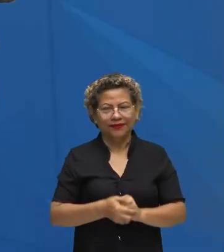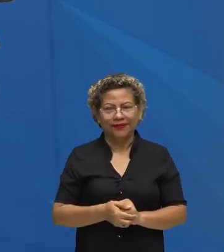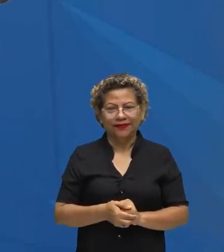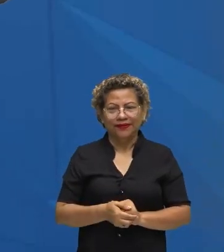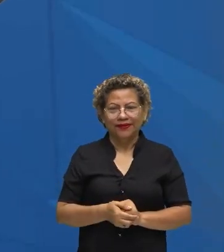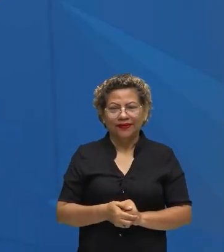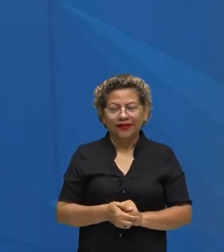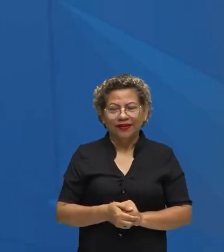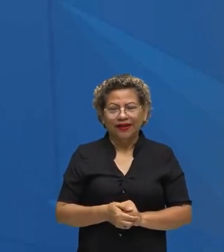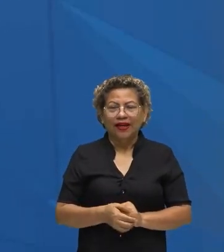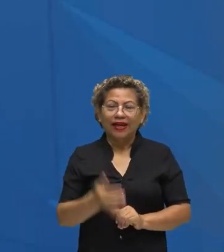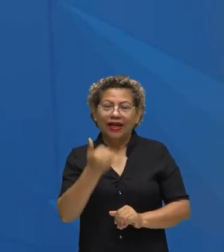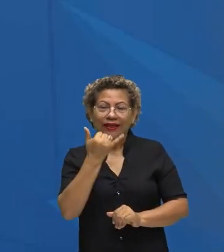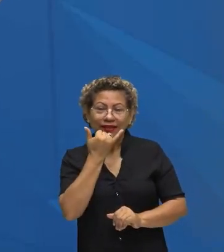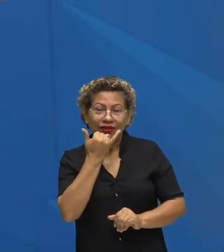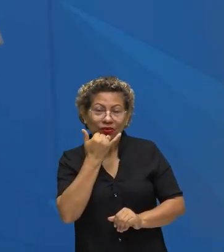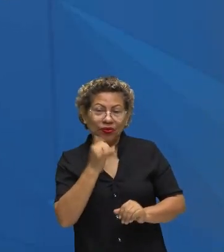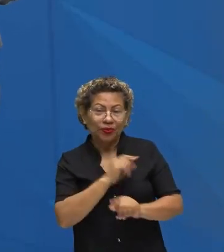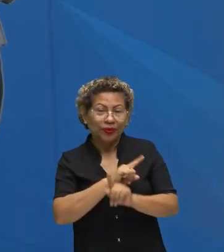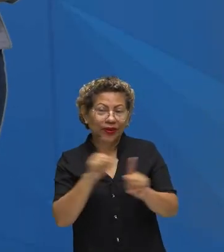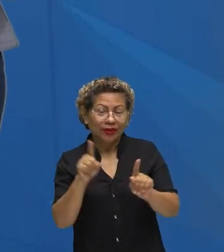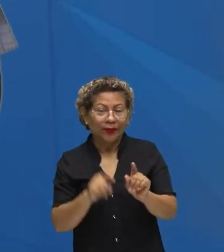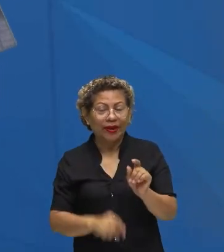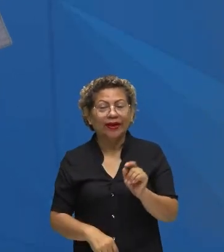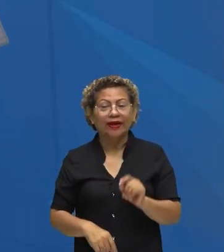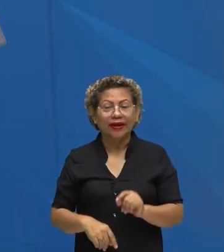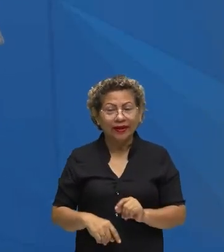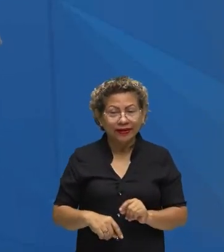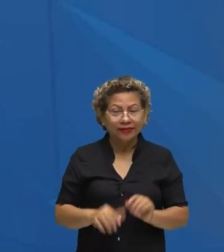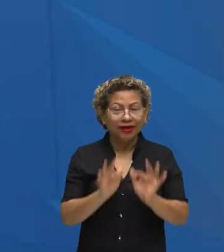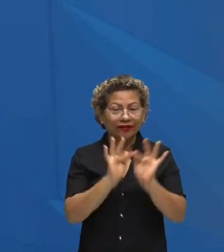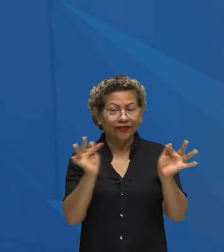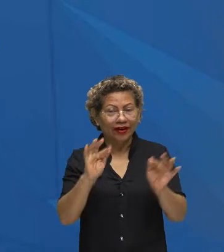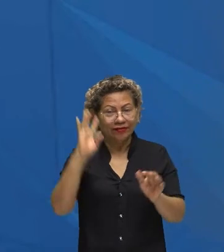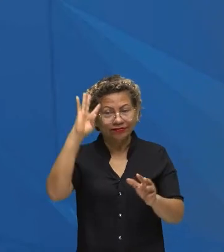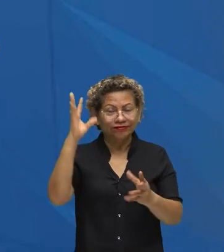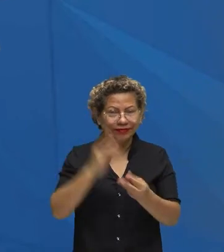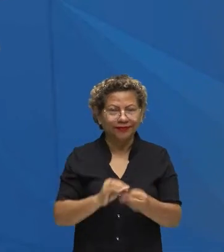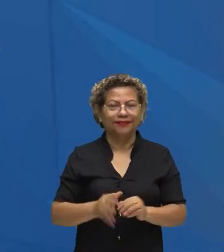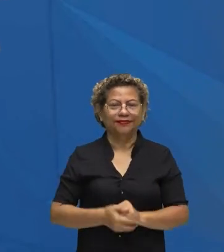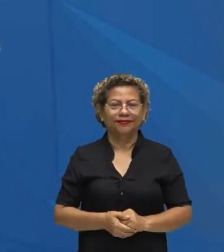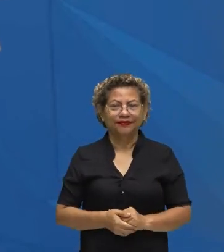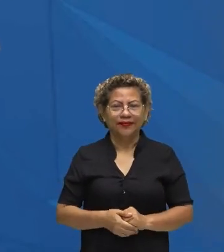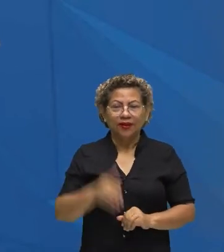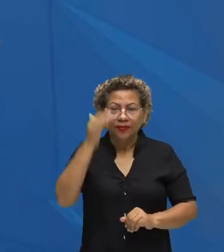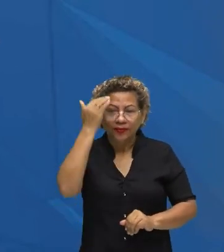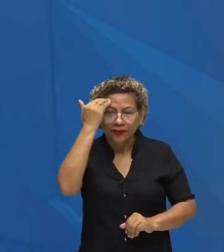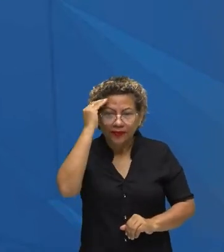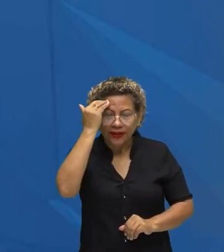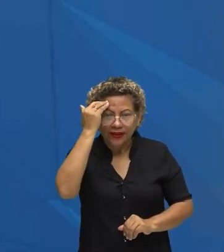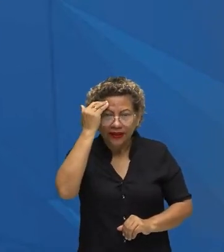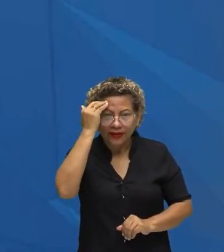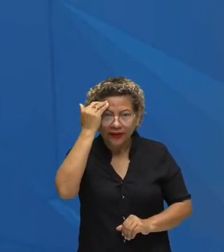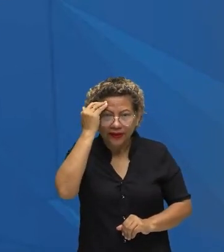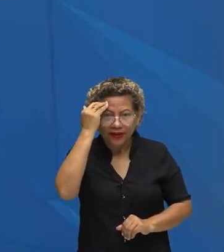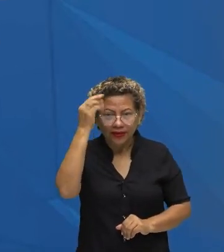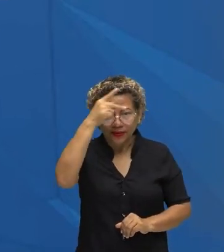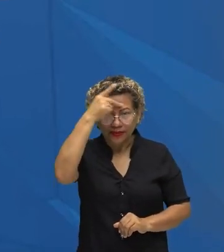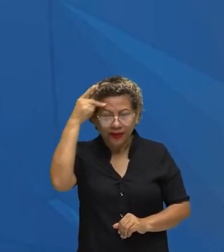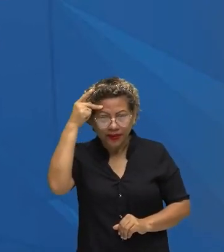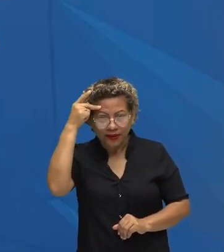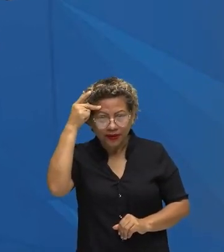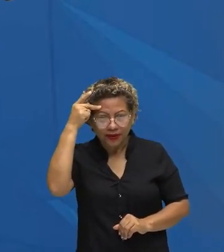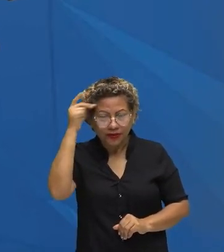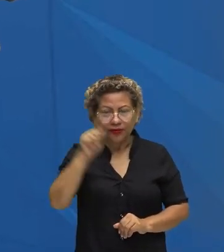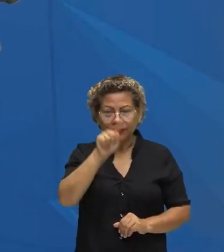Ditado popular na tela, olha só. Para um bom entendedor, meia palavra serve, basta